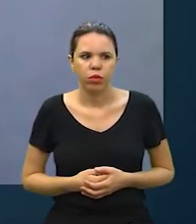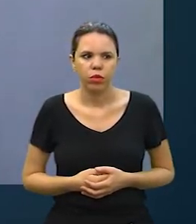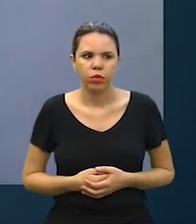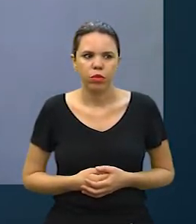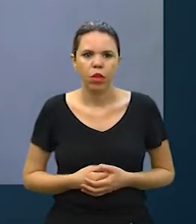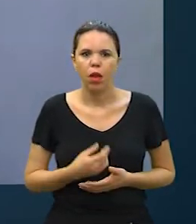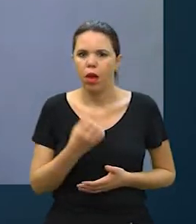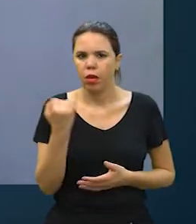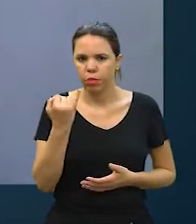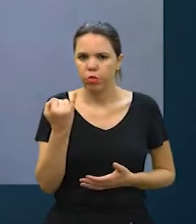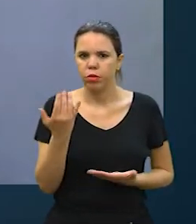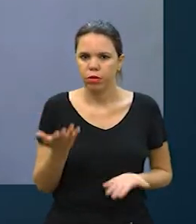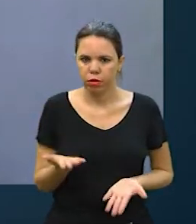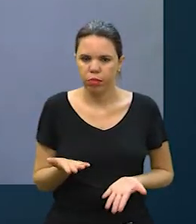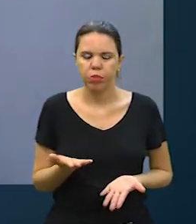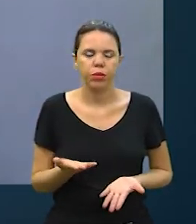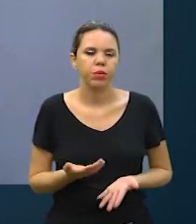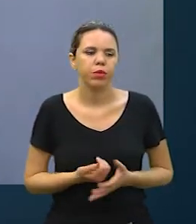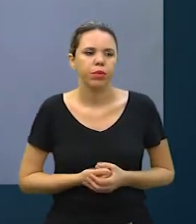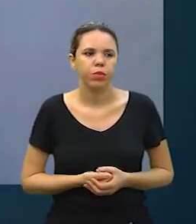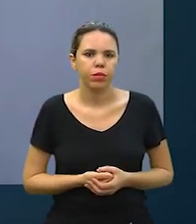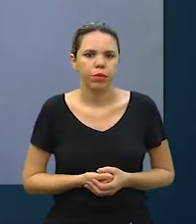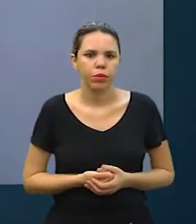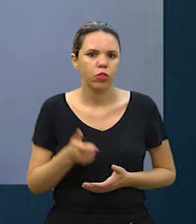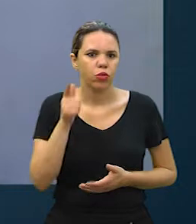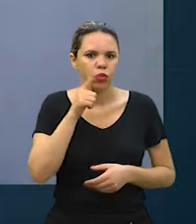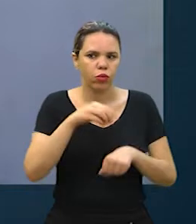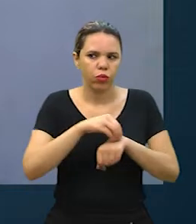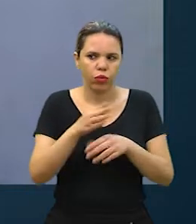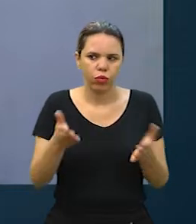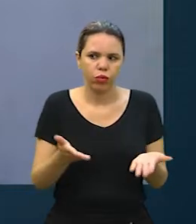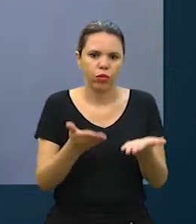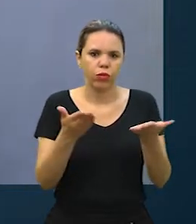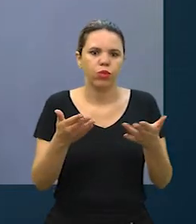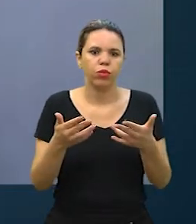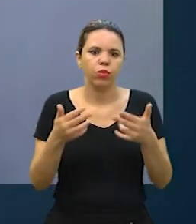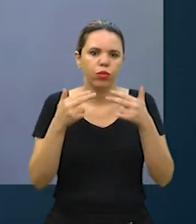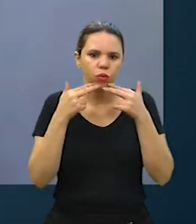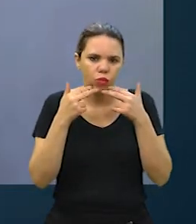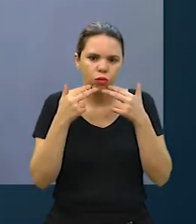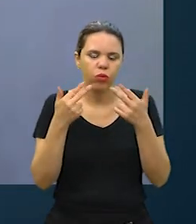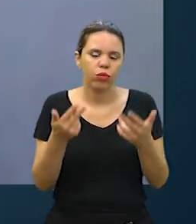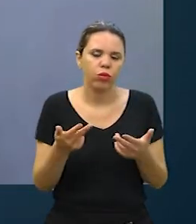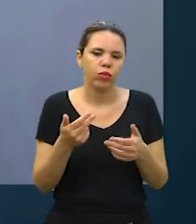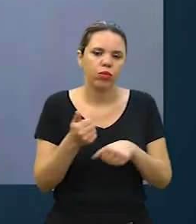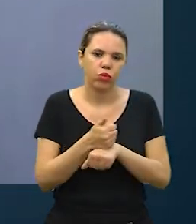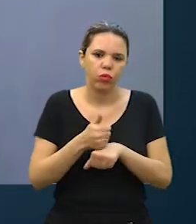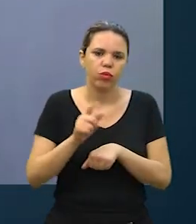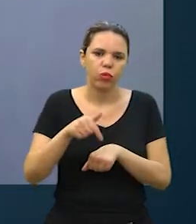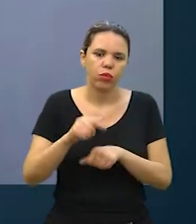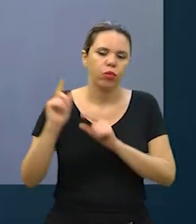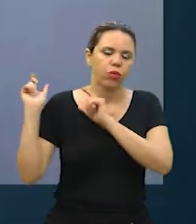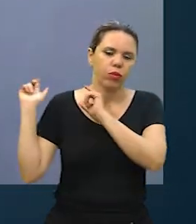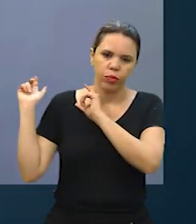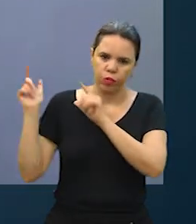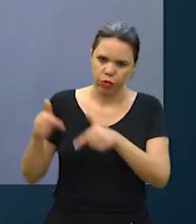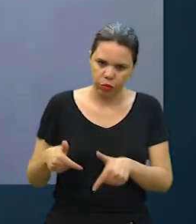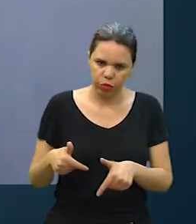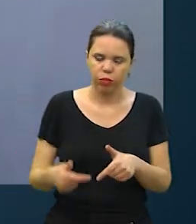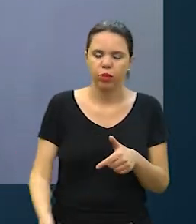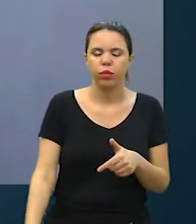Isso é muito importante, né? A gente conseguir trazer inovação a um segmento que é tradicional,